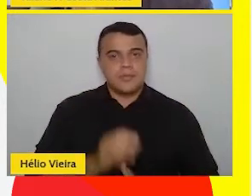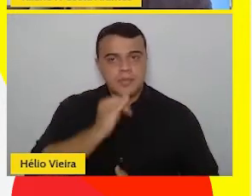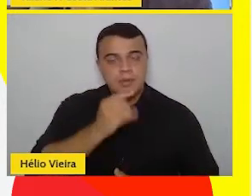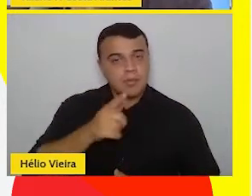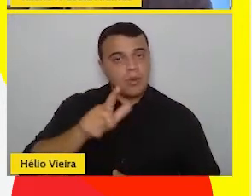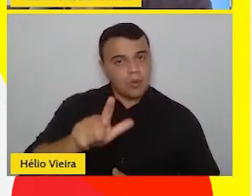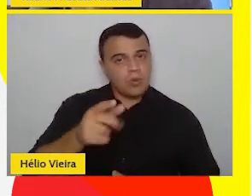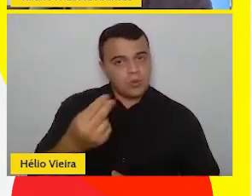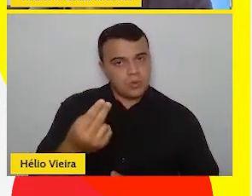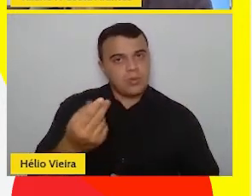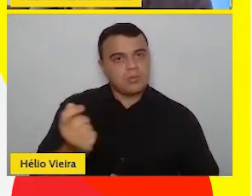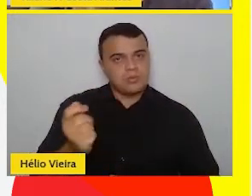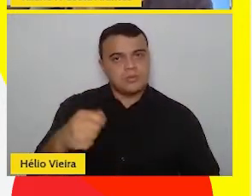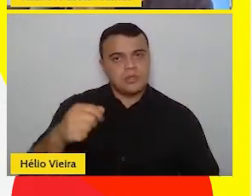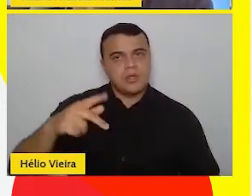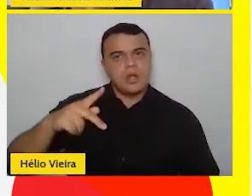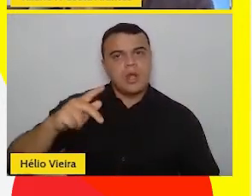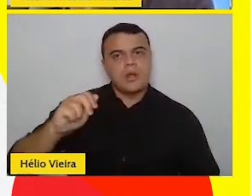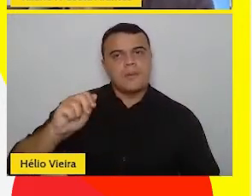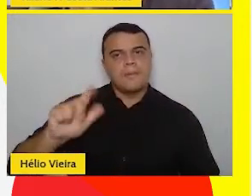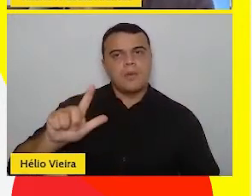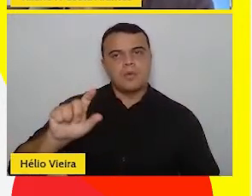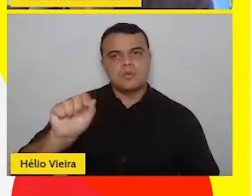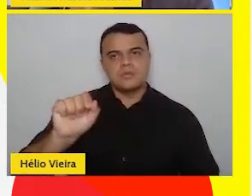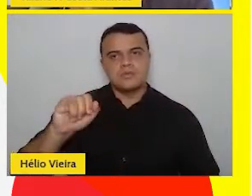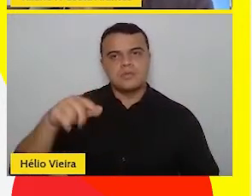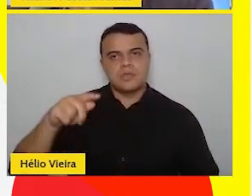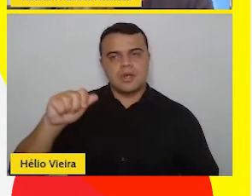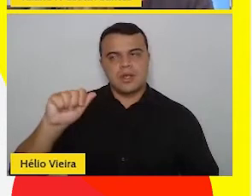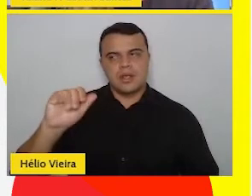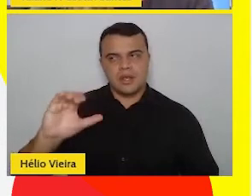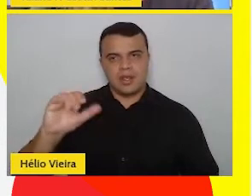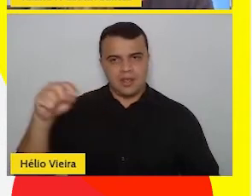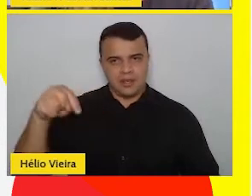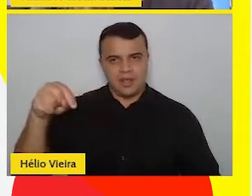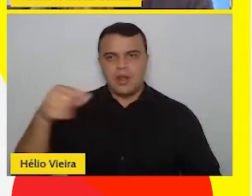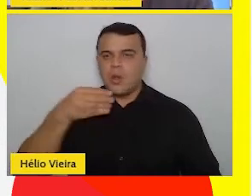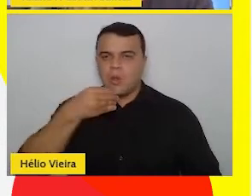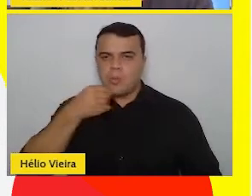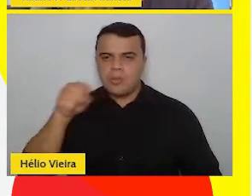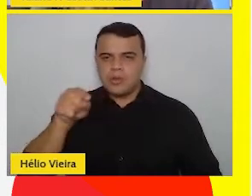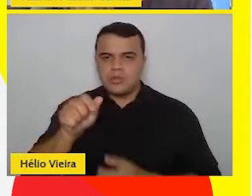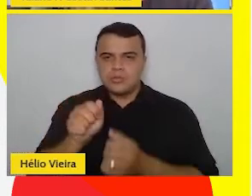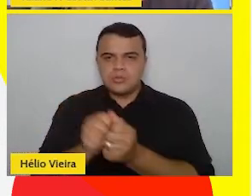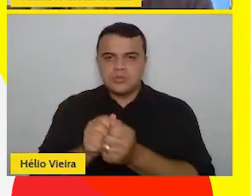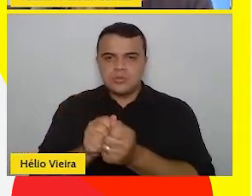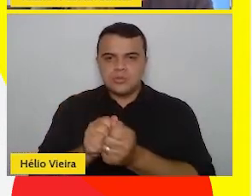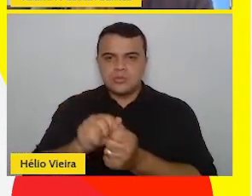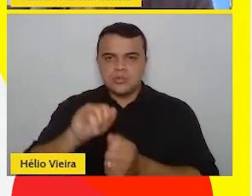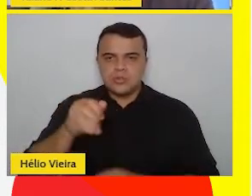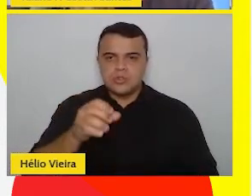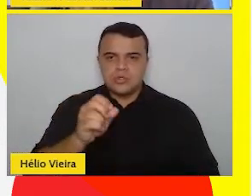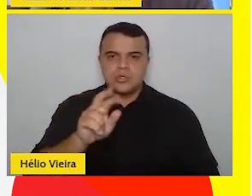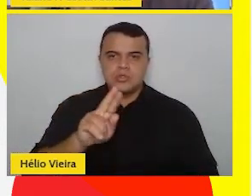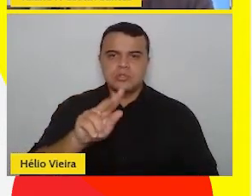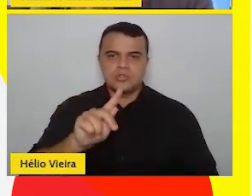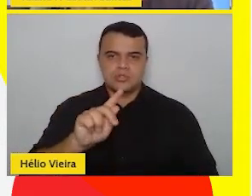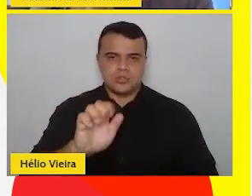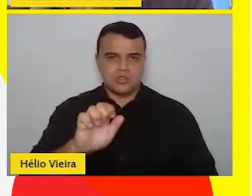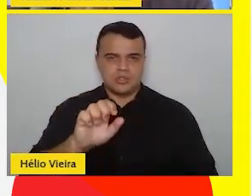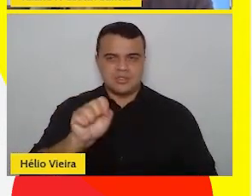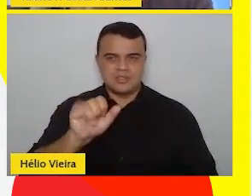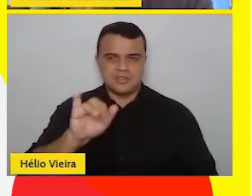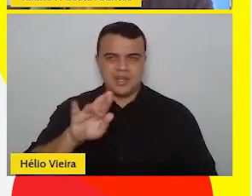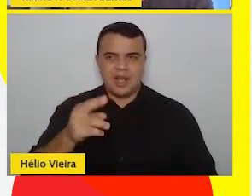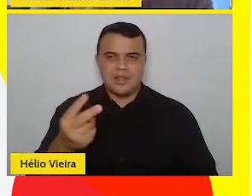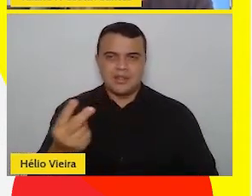pintura do Paul Signac. O Paul Signac, junto com o Georges Seurat, foram os maiores